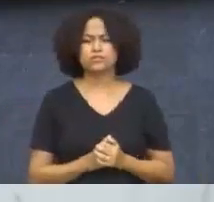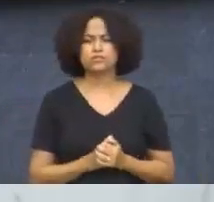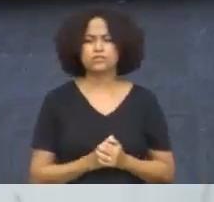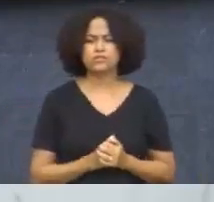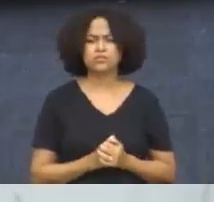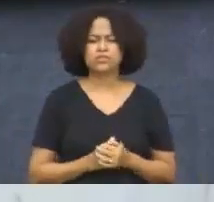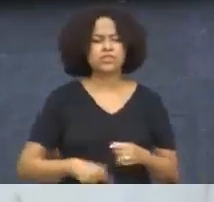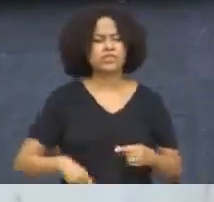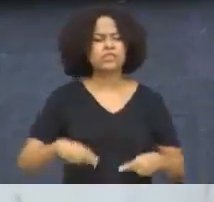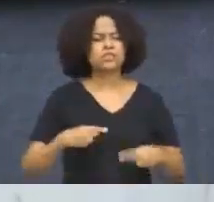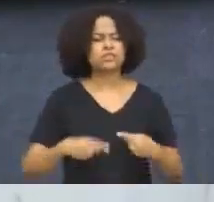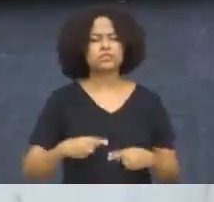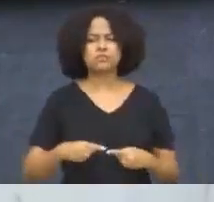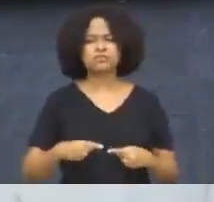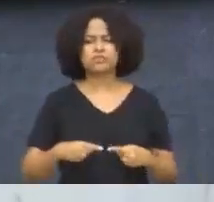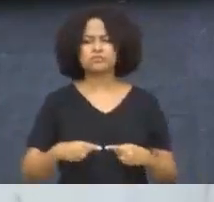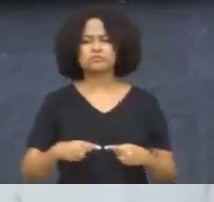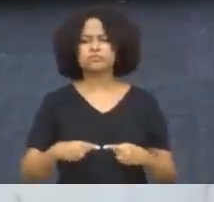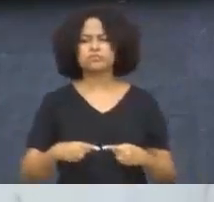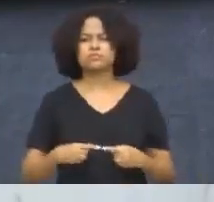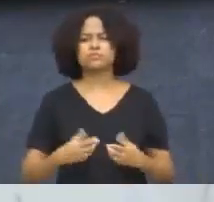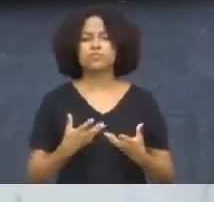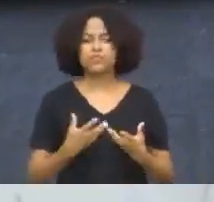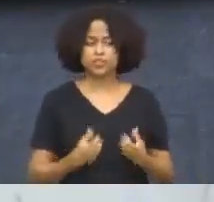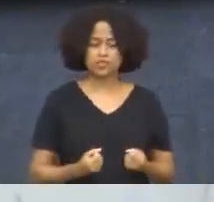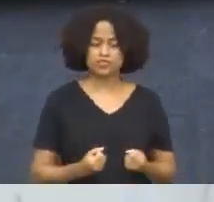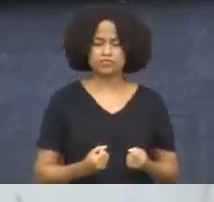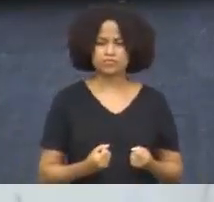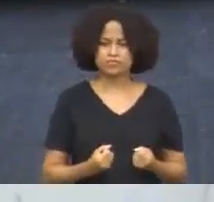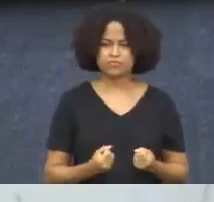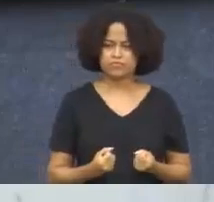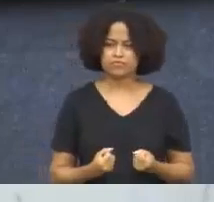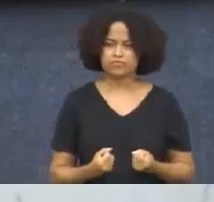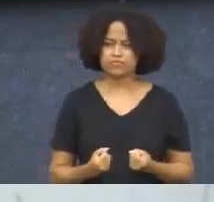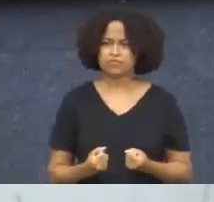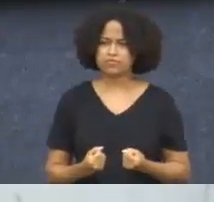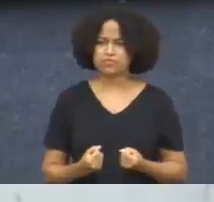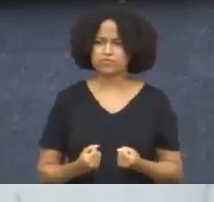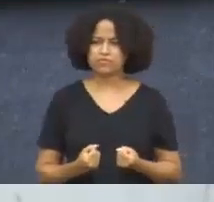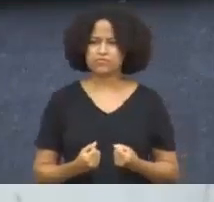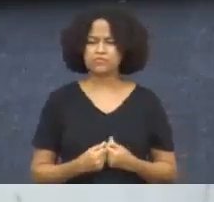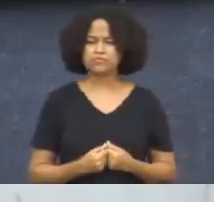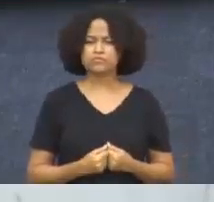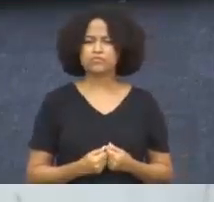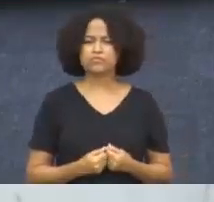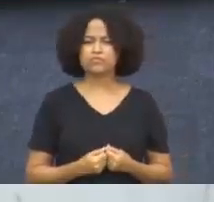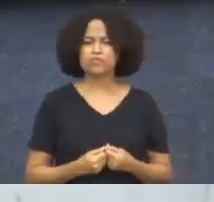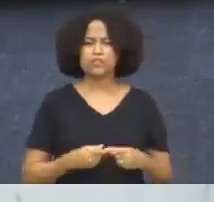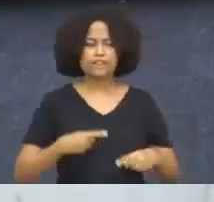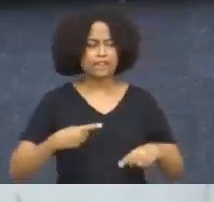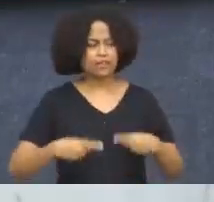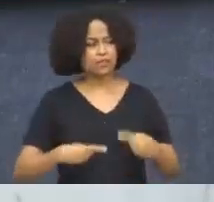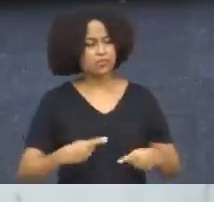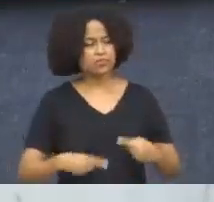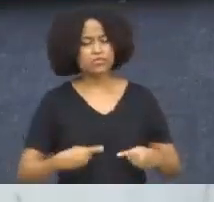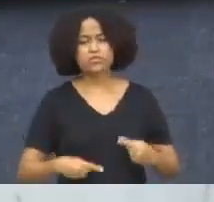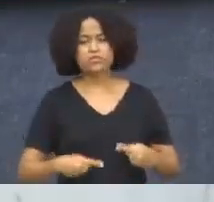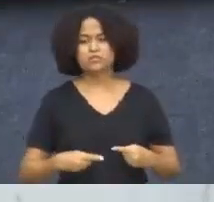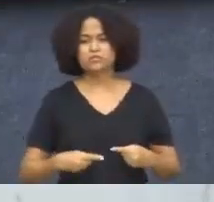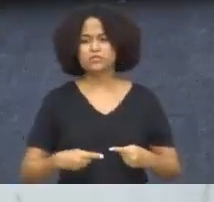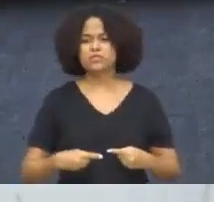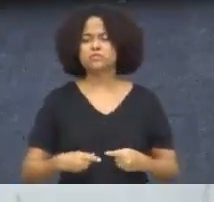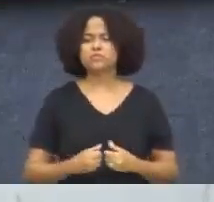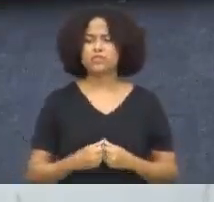Em discussão? Deferido. Ah, deferido. Tem outro? Não? Em discussão. Para